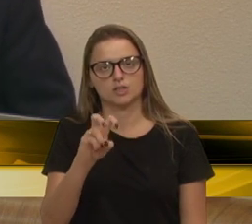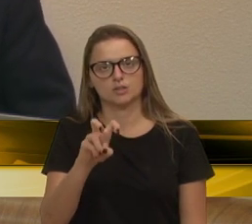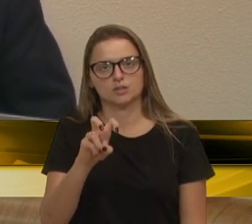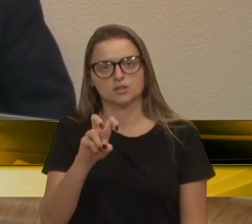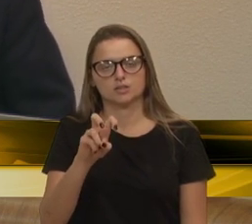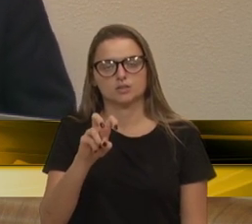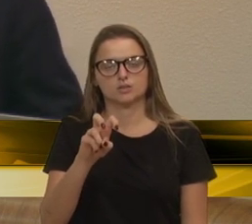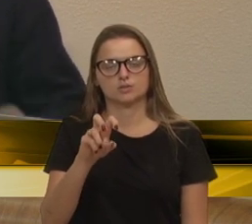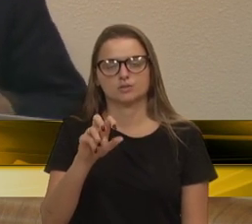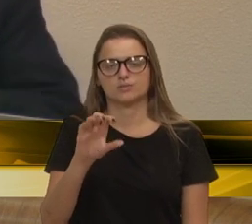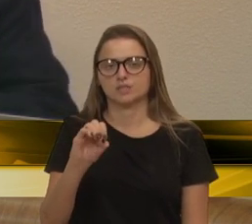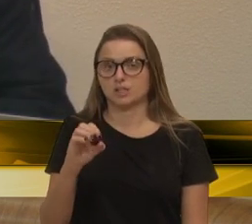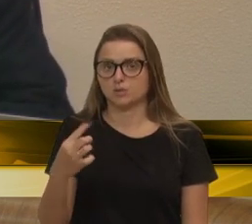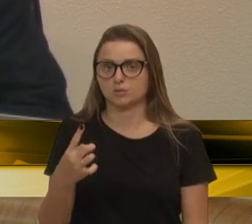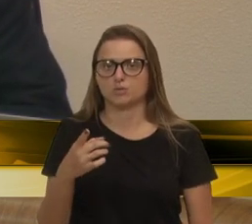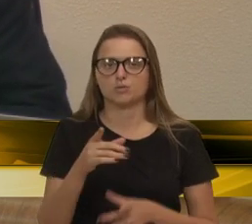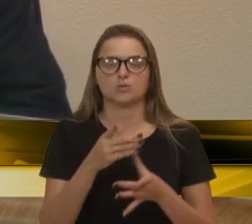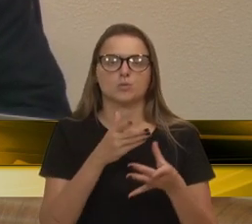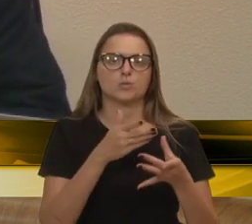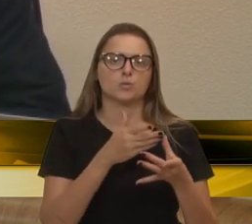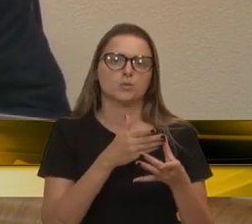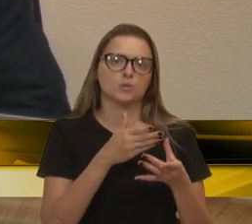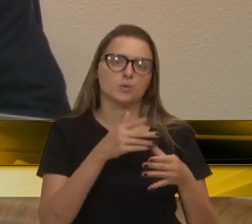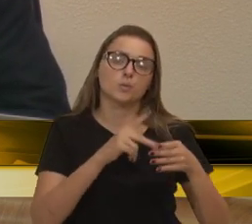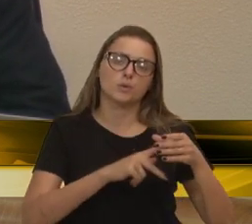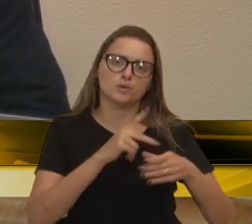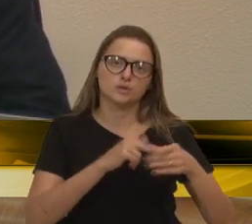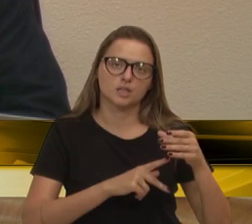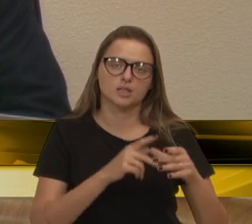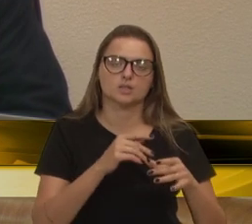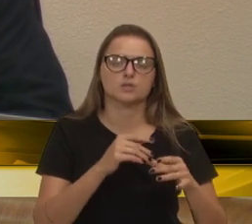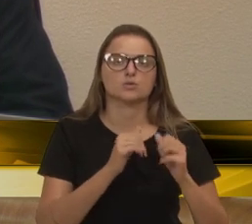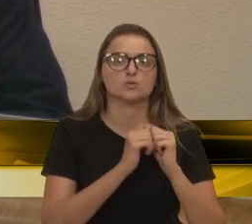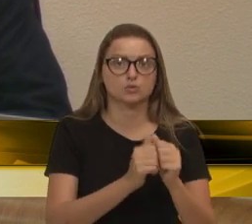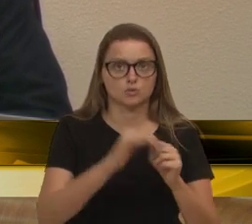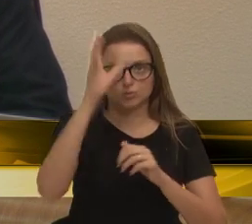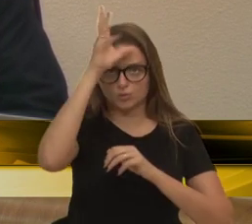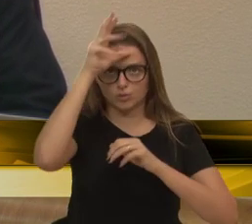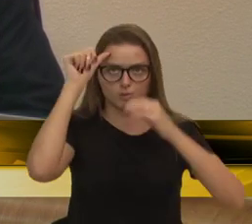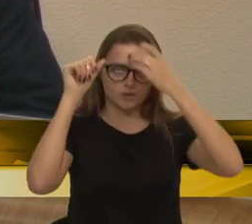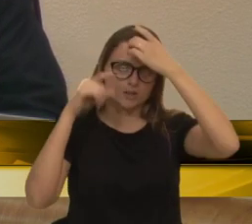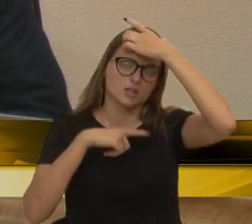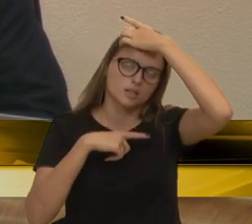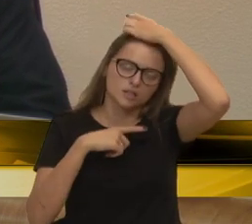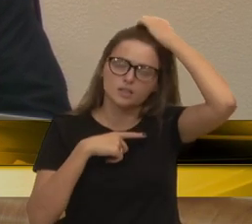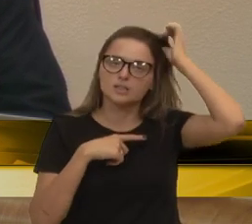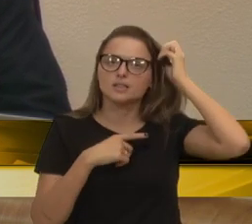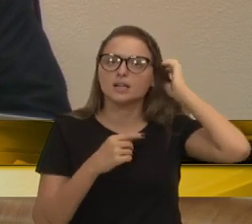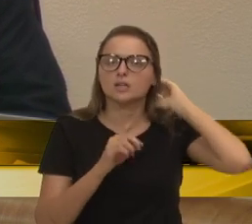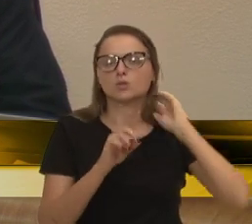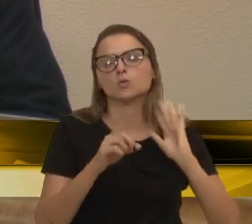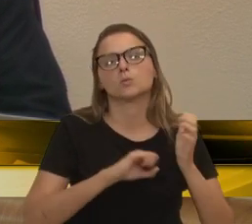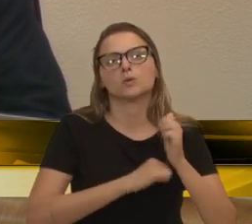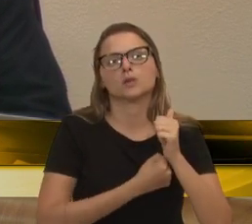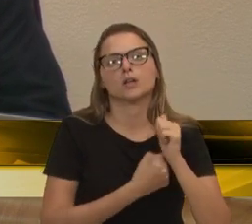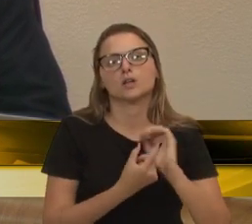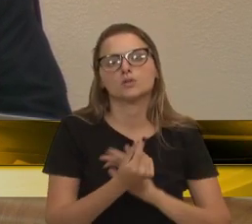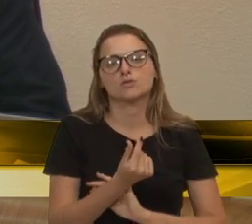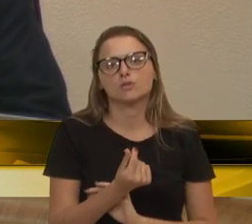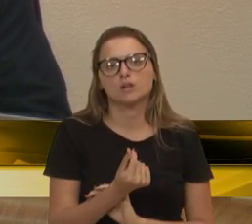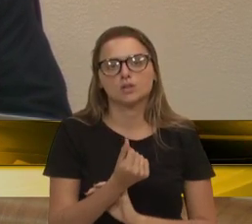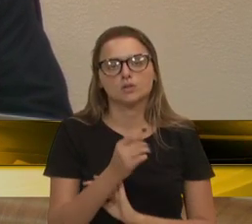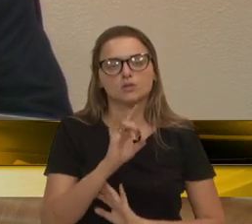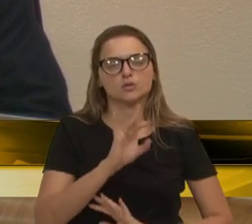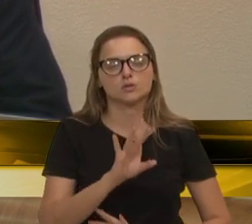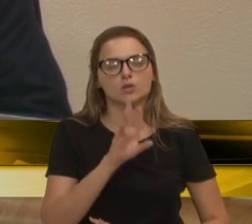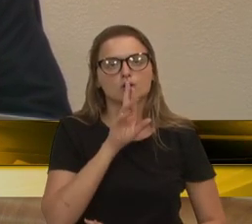700.738.05731, ajuizado pelo município em 18 de 5 de 2017, diante do conhecido sequestro de valores, teve como objeto apenas 2